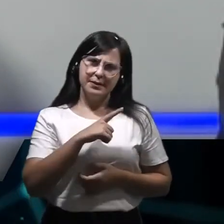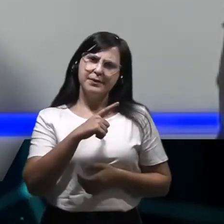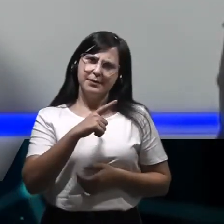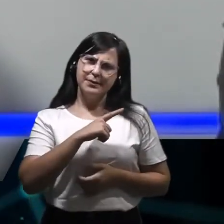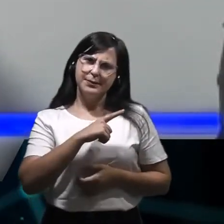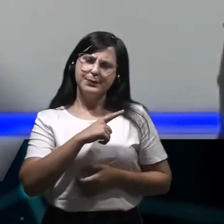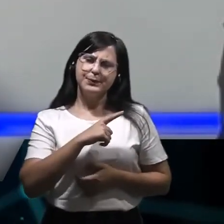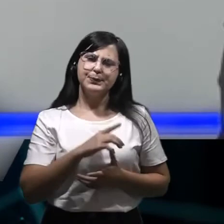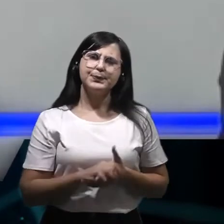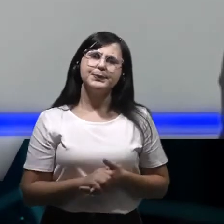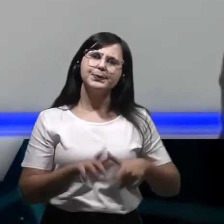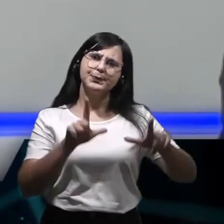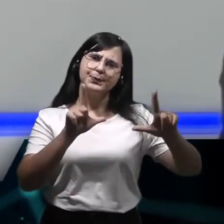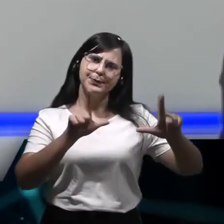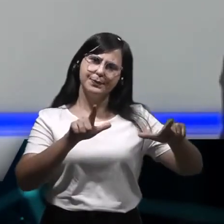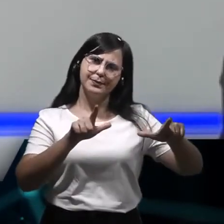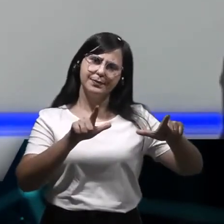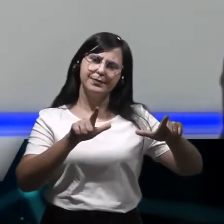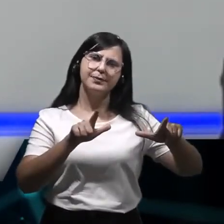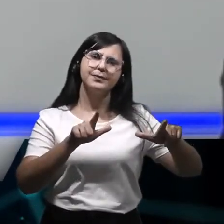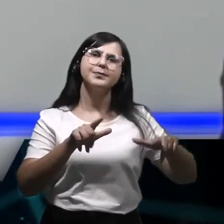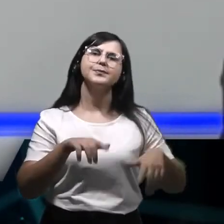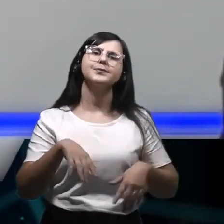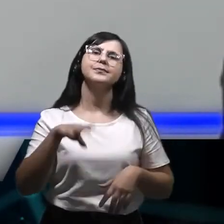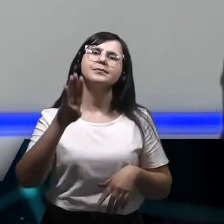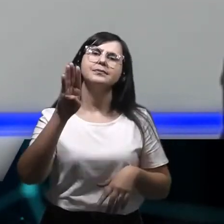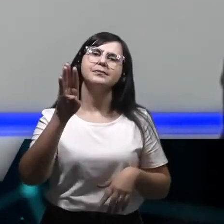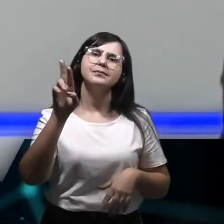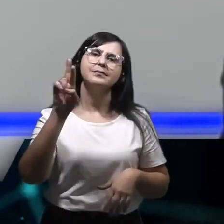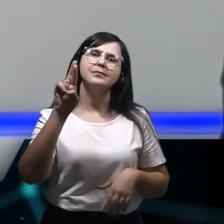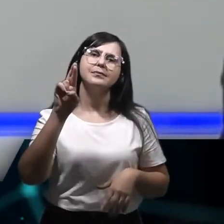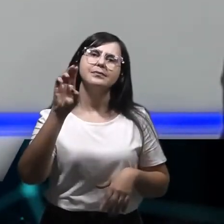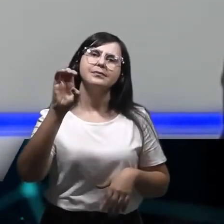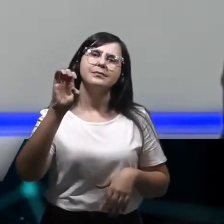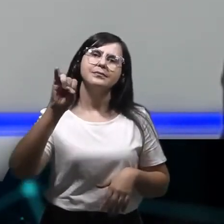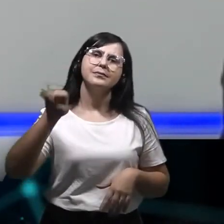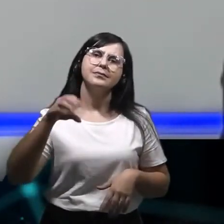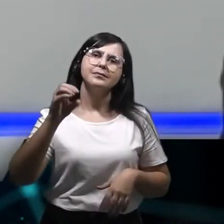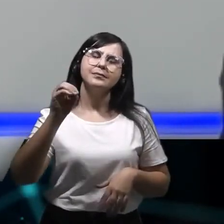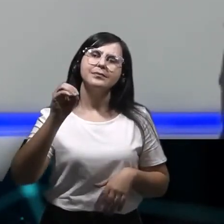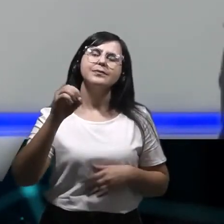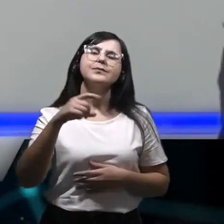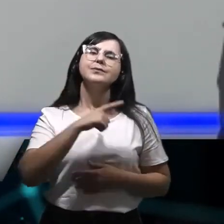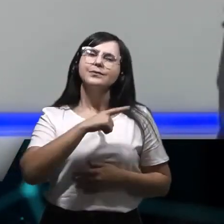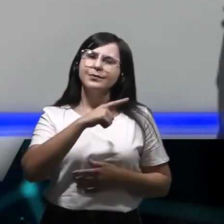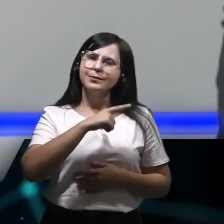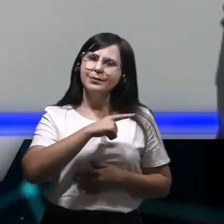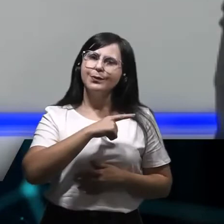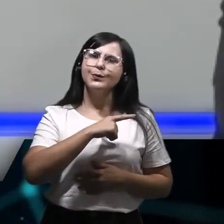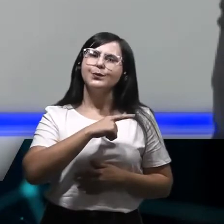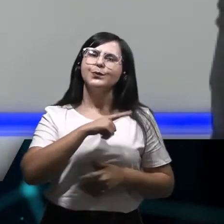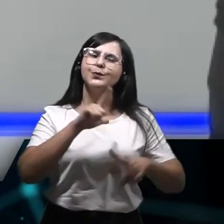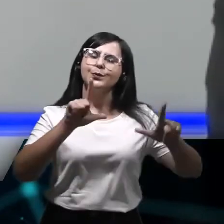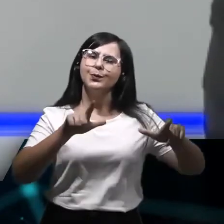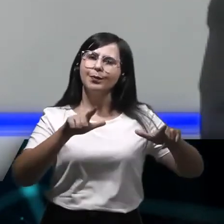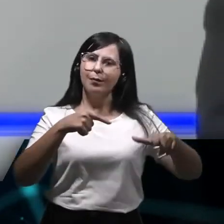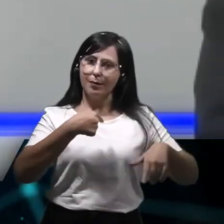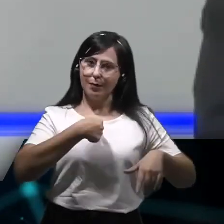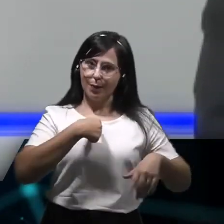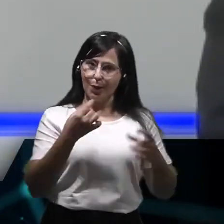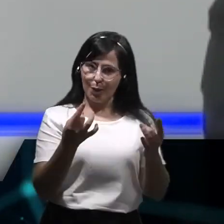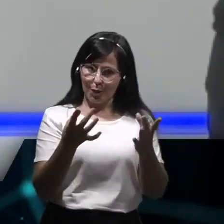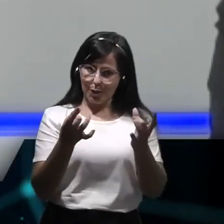Tem, candidato. Você vai lá no Brejo, no Pedro Aguiar, lá já tem iluminação, não